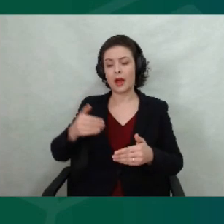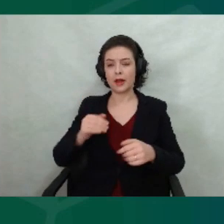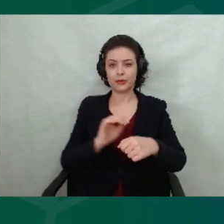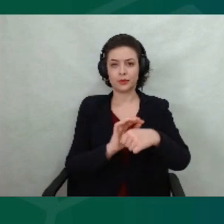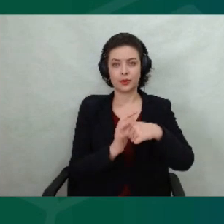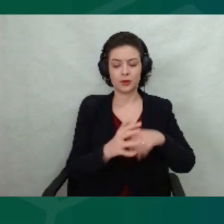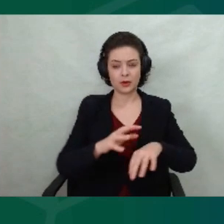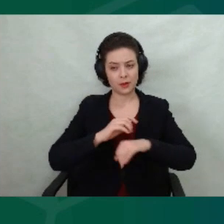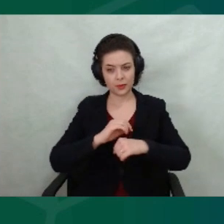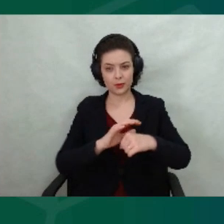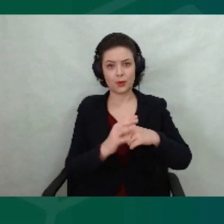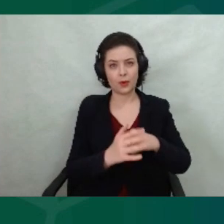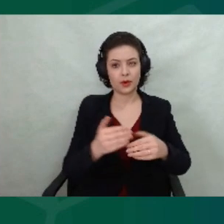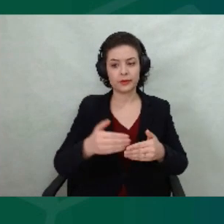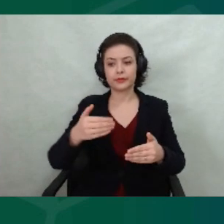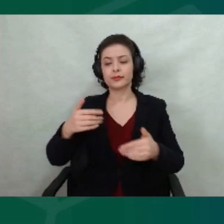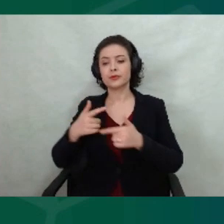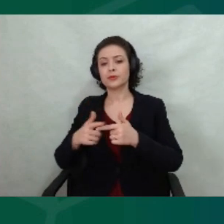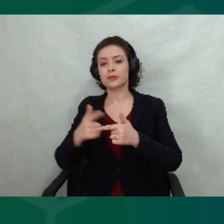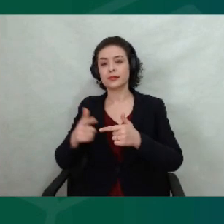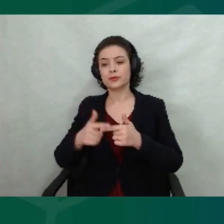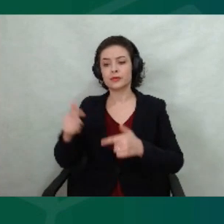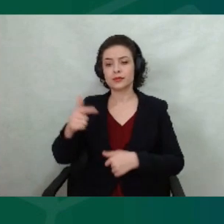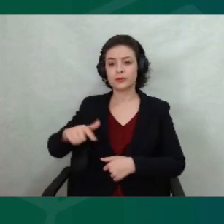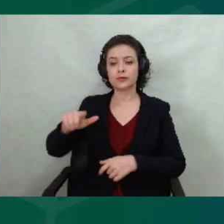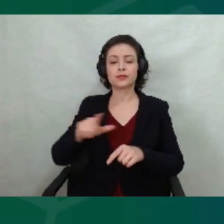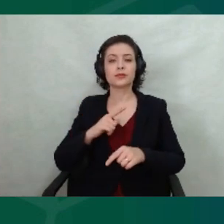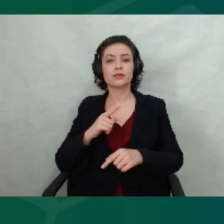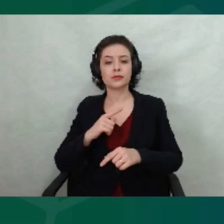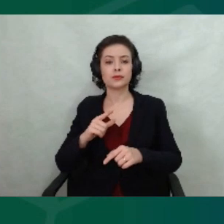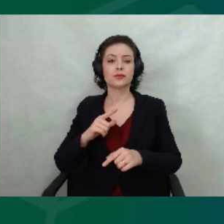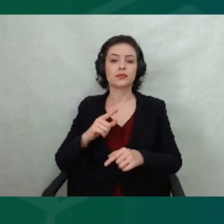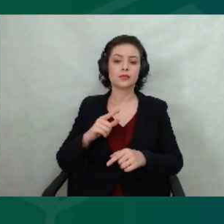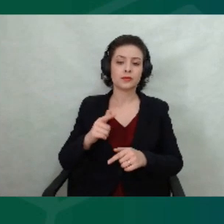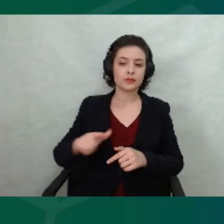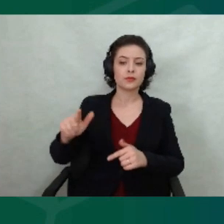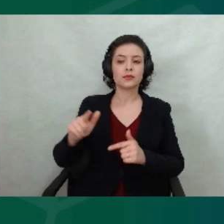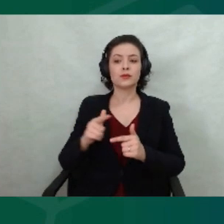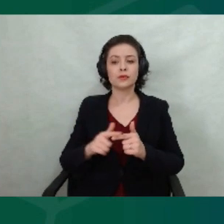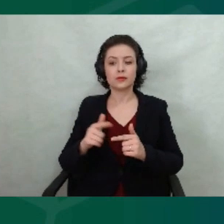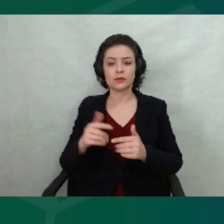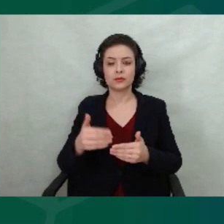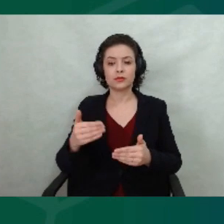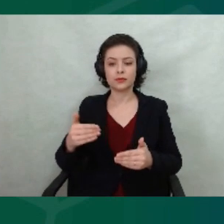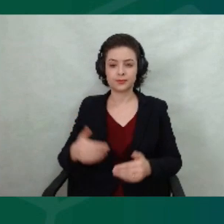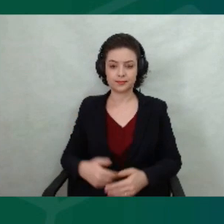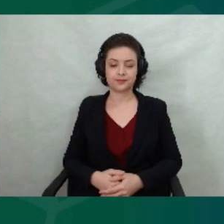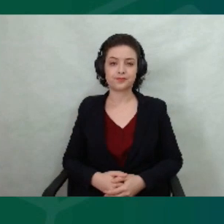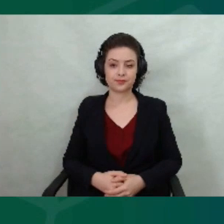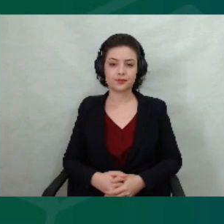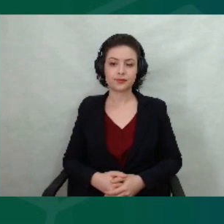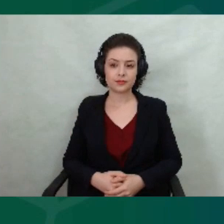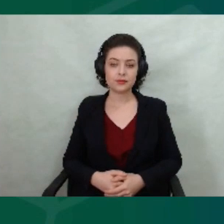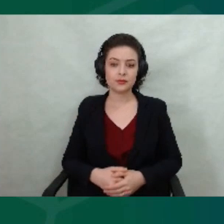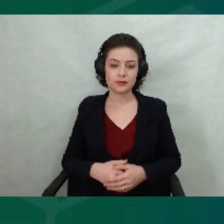a Covid-19, ele tem também algumas comorbidades que nós já tínhamos antes de ter um vírus e uma